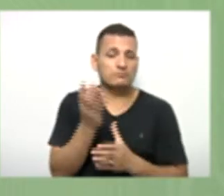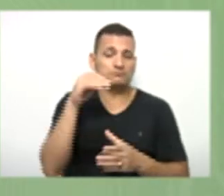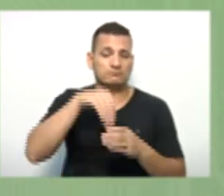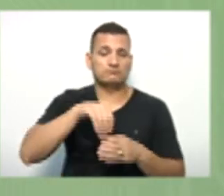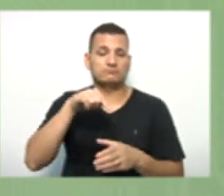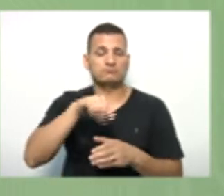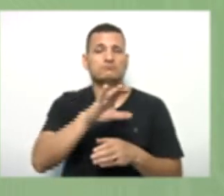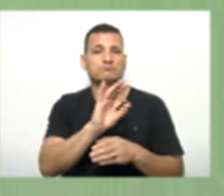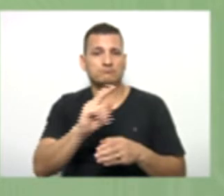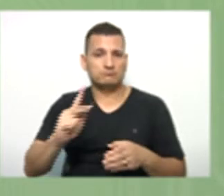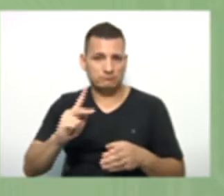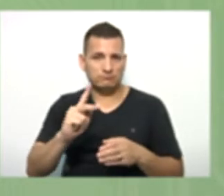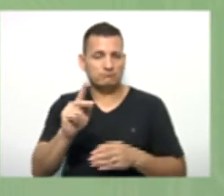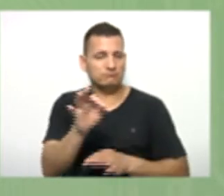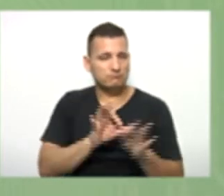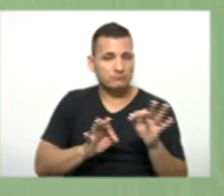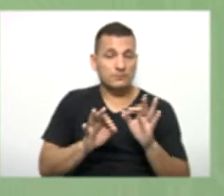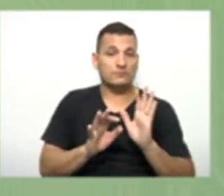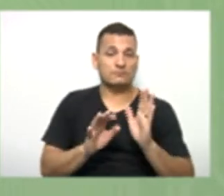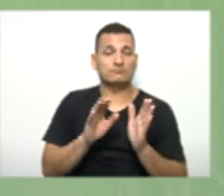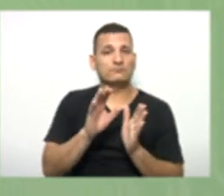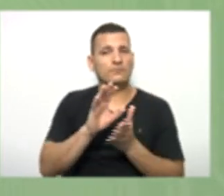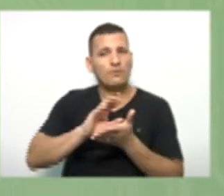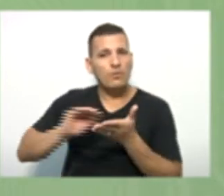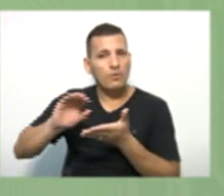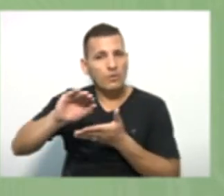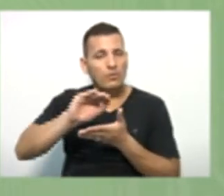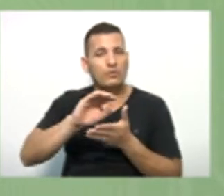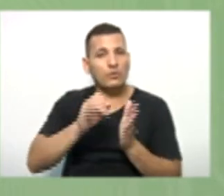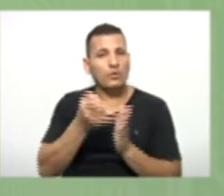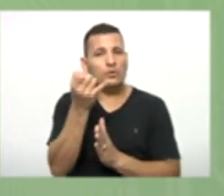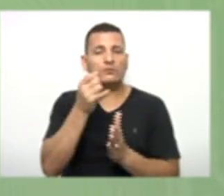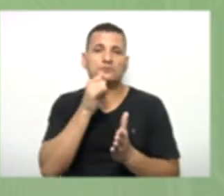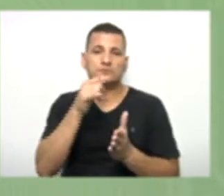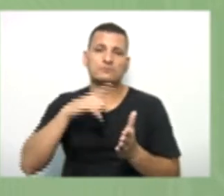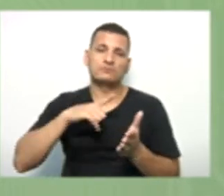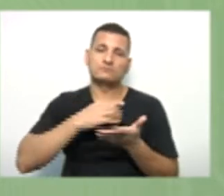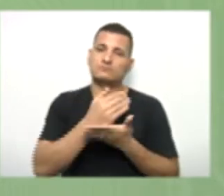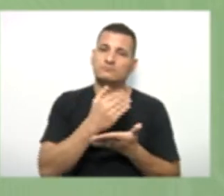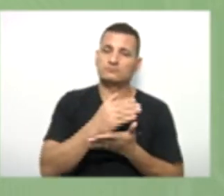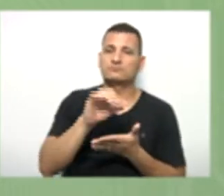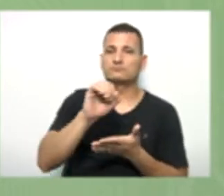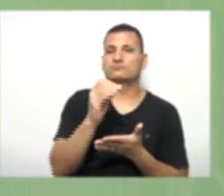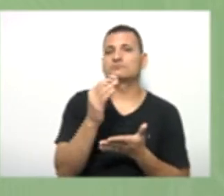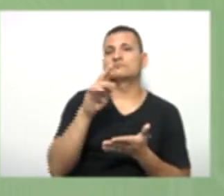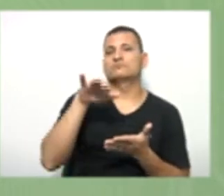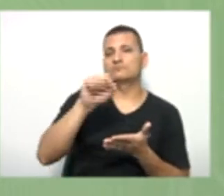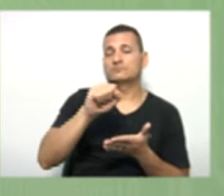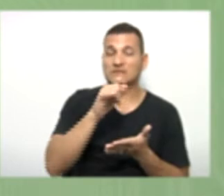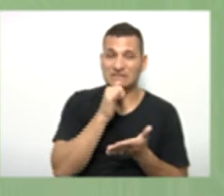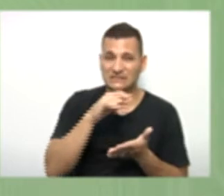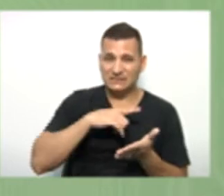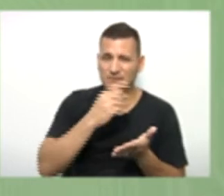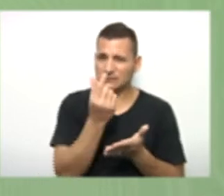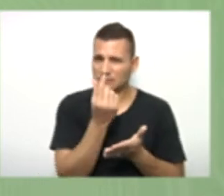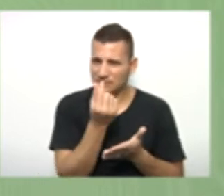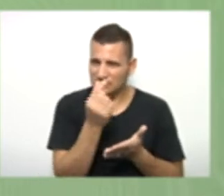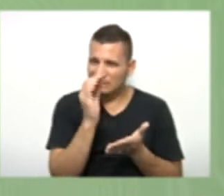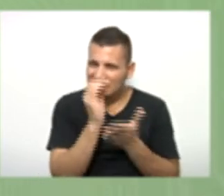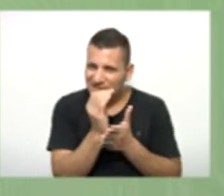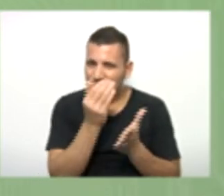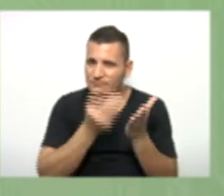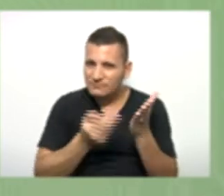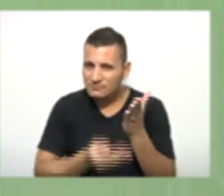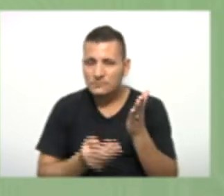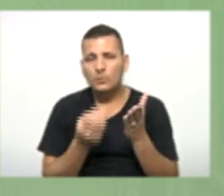vai receber juros se existir sobras, né? Se existir perdas, como é que eu vou pagar? Então, somente se